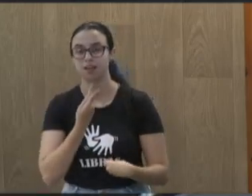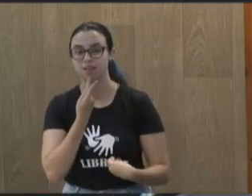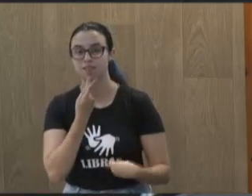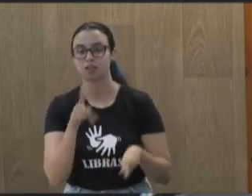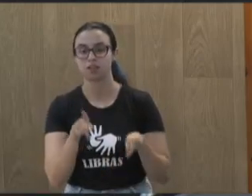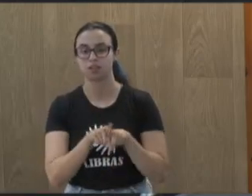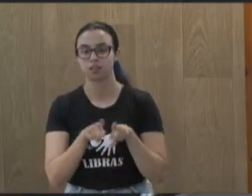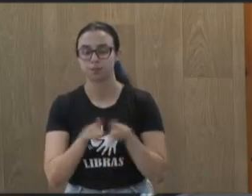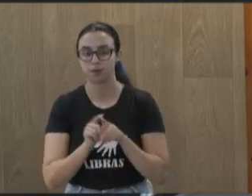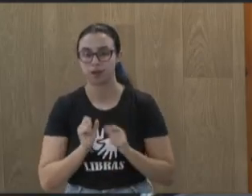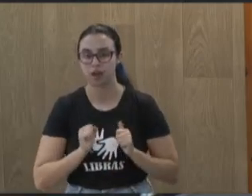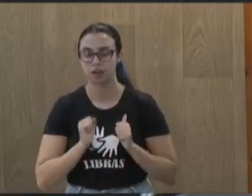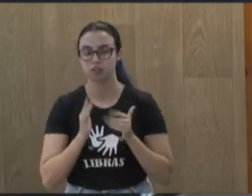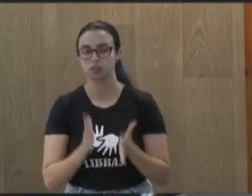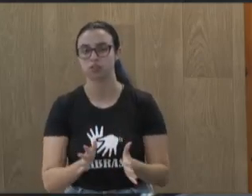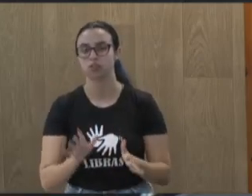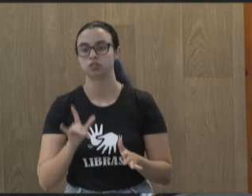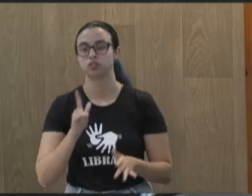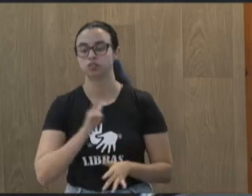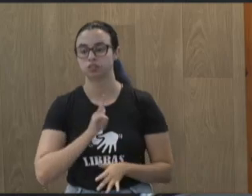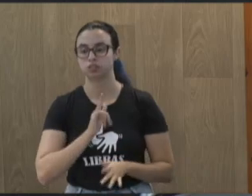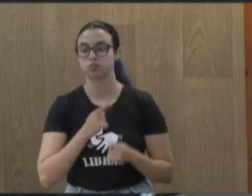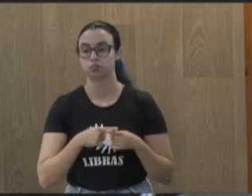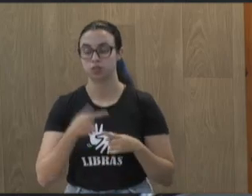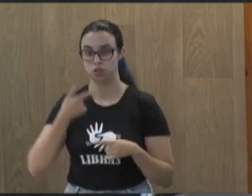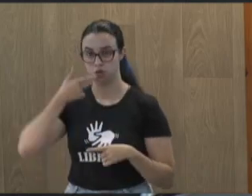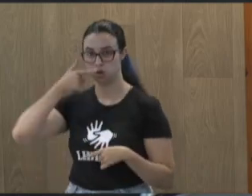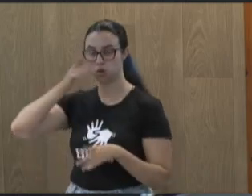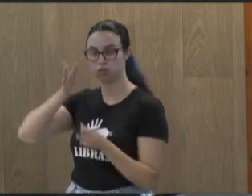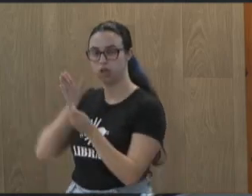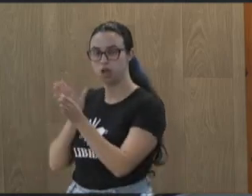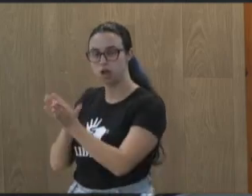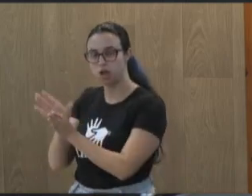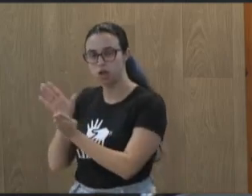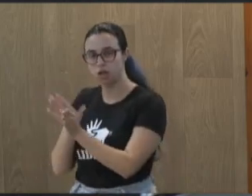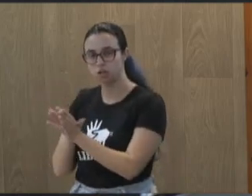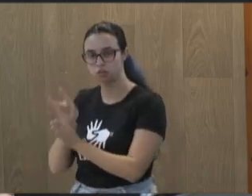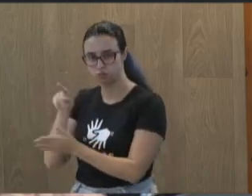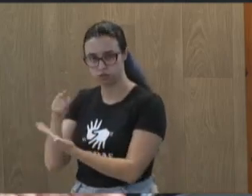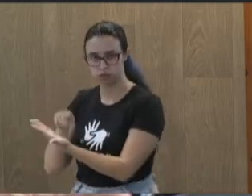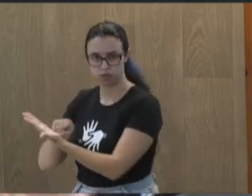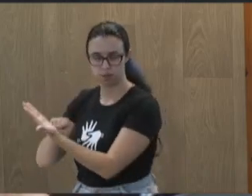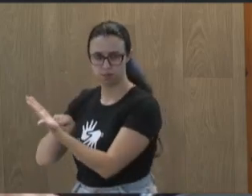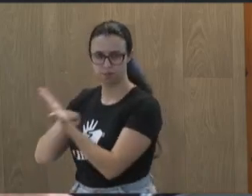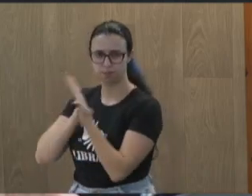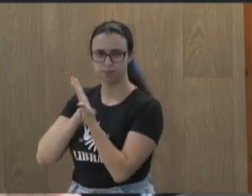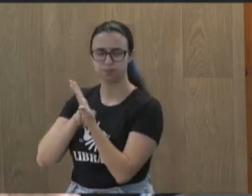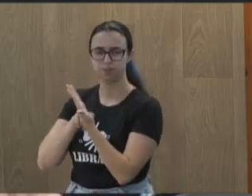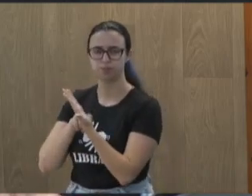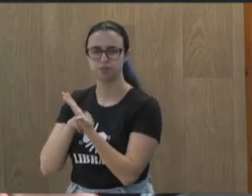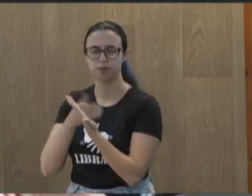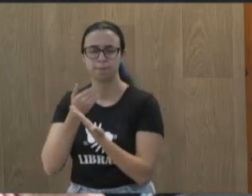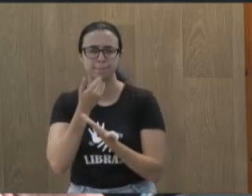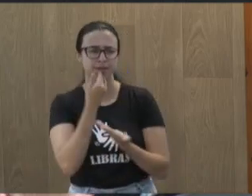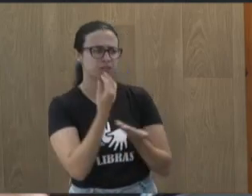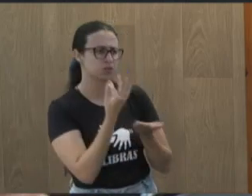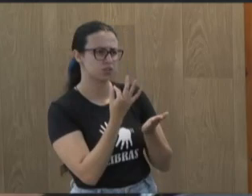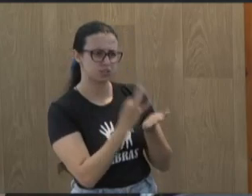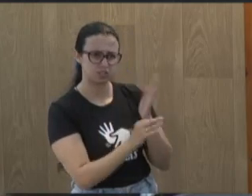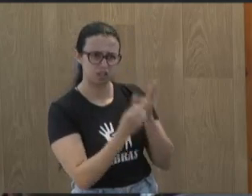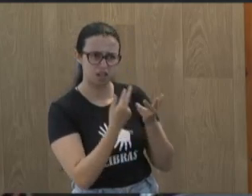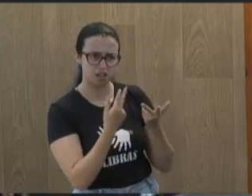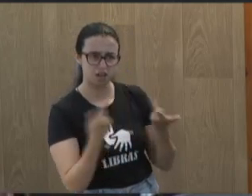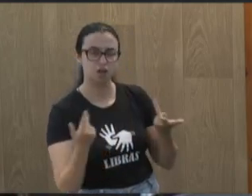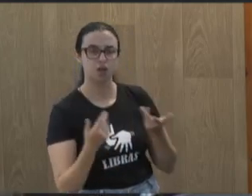modo, vereador. Eu te aconselhei ontem, quando o senhor veio me mostrar e pedir para assinar um pedido